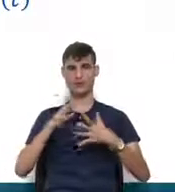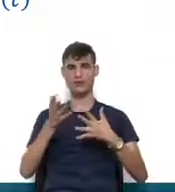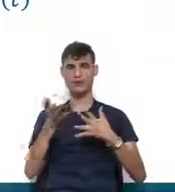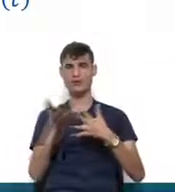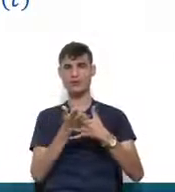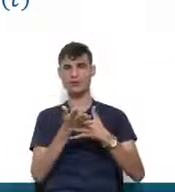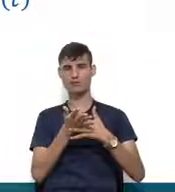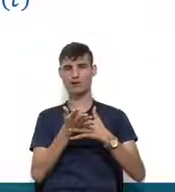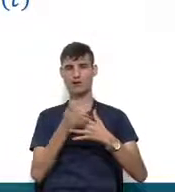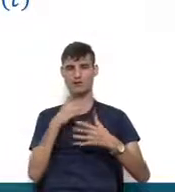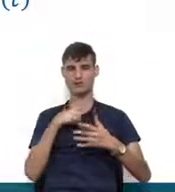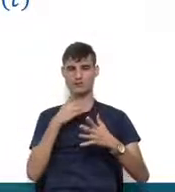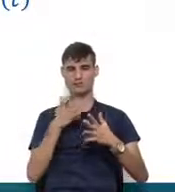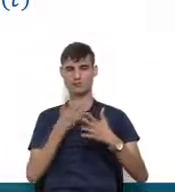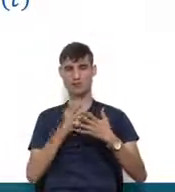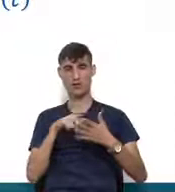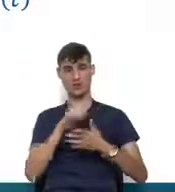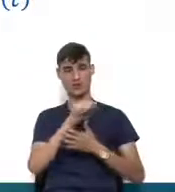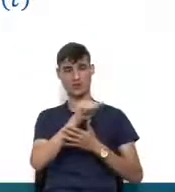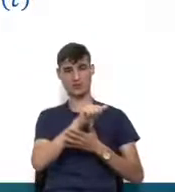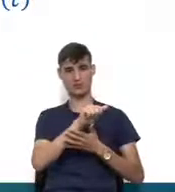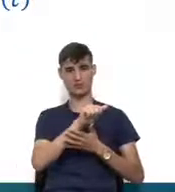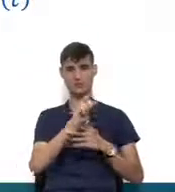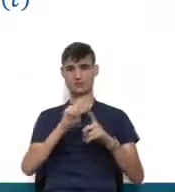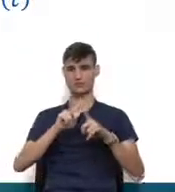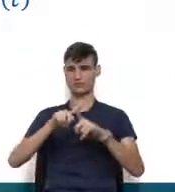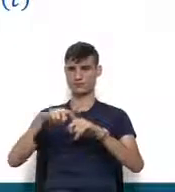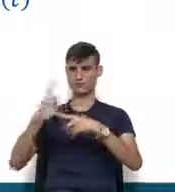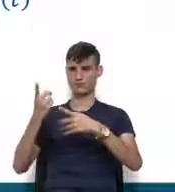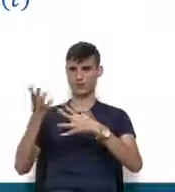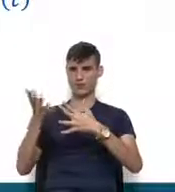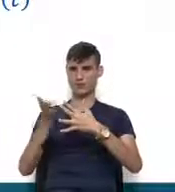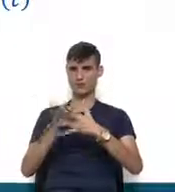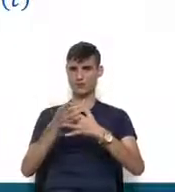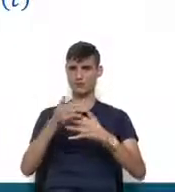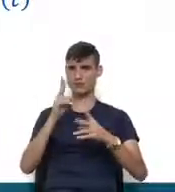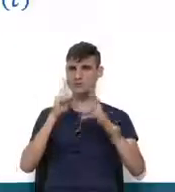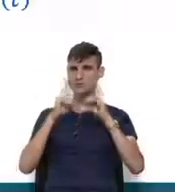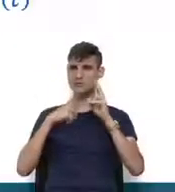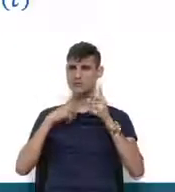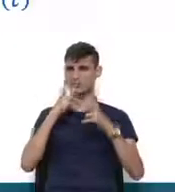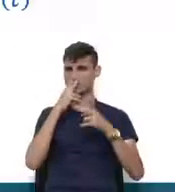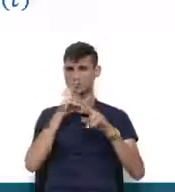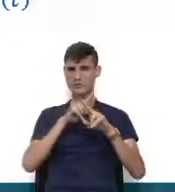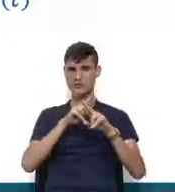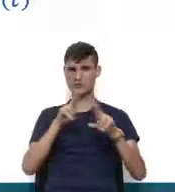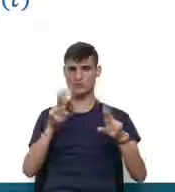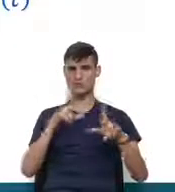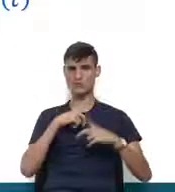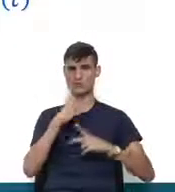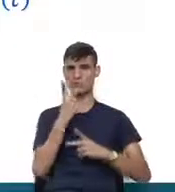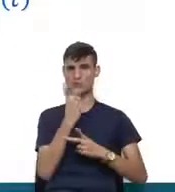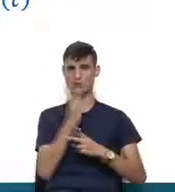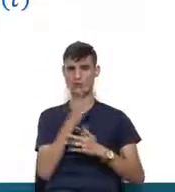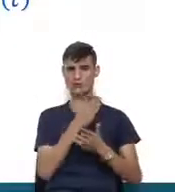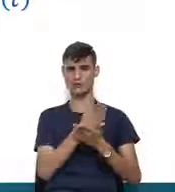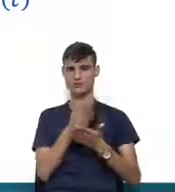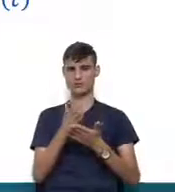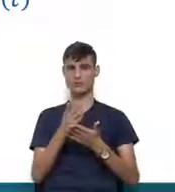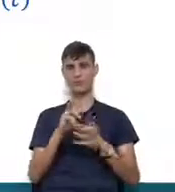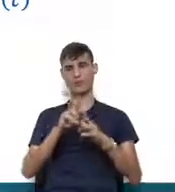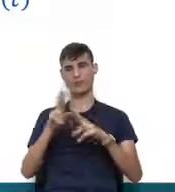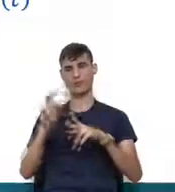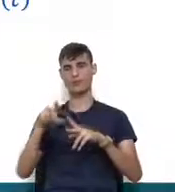intervalo será A, e neste outro intervalo, reparem que eu quebrei o intervalo em duas partes, tá?